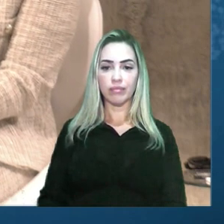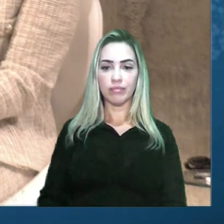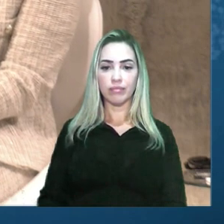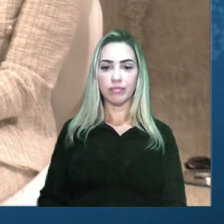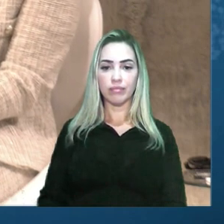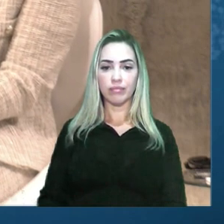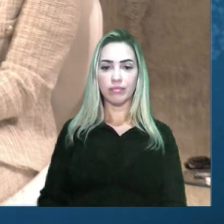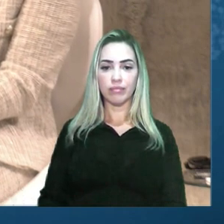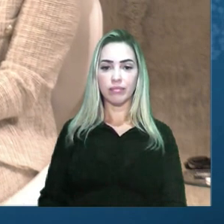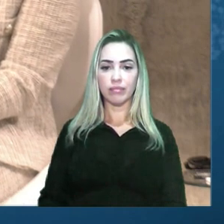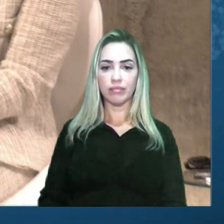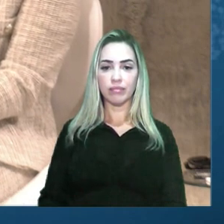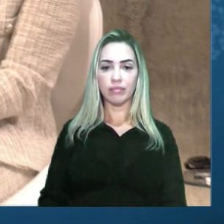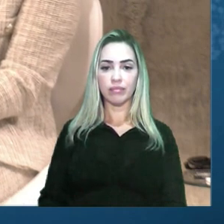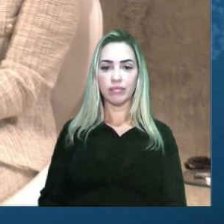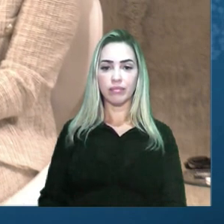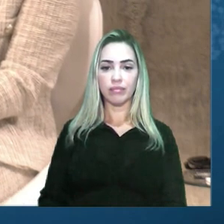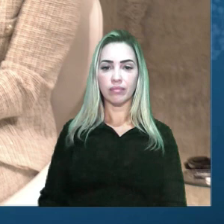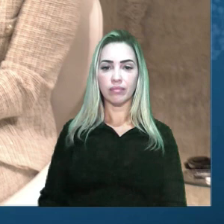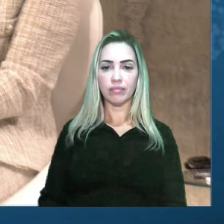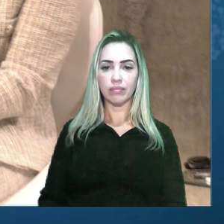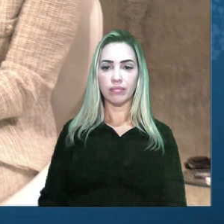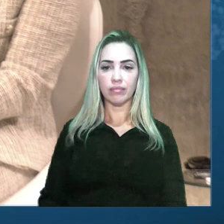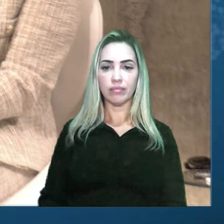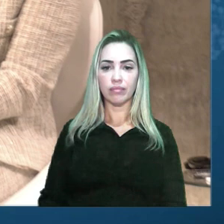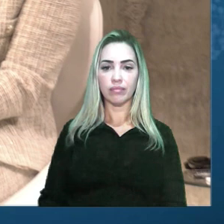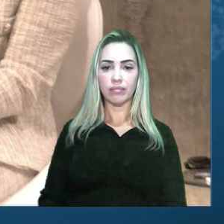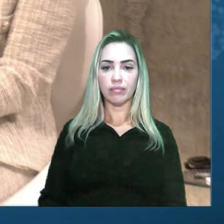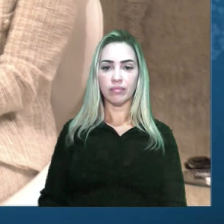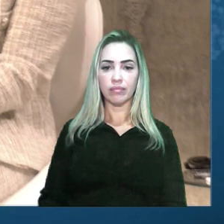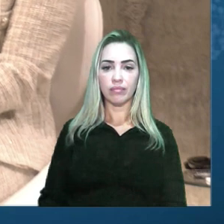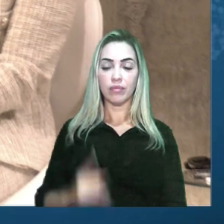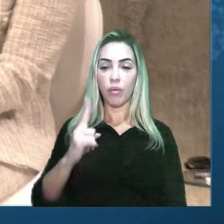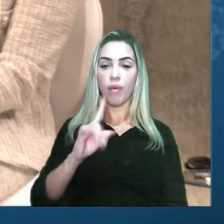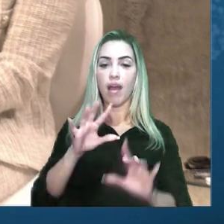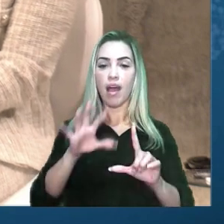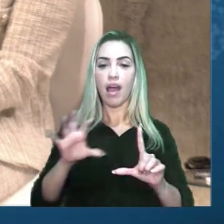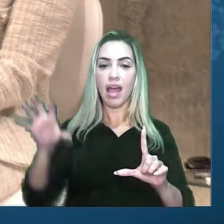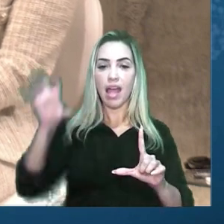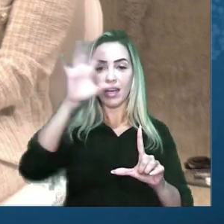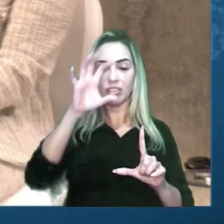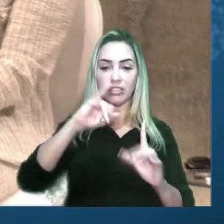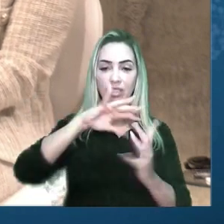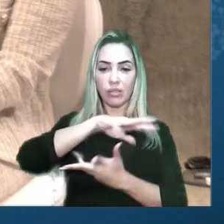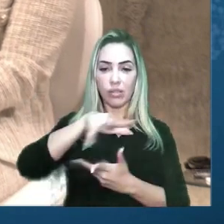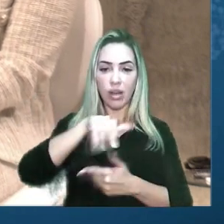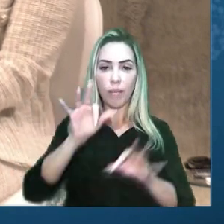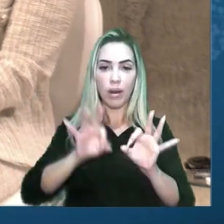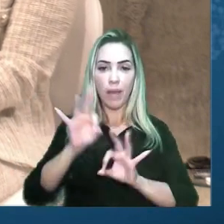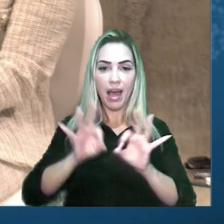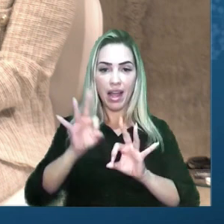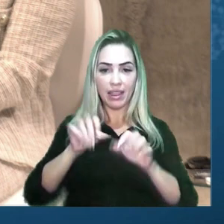Criar e manter uma rede, né, internacional preparada, ativa e preparada para uma